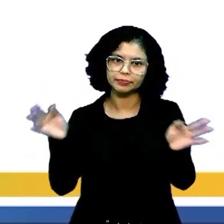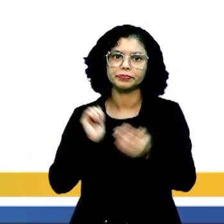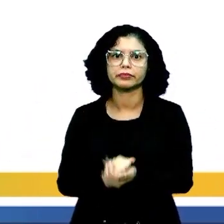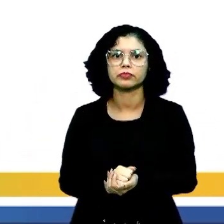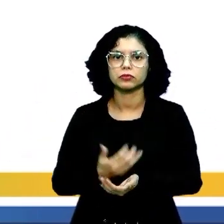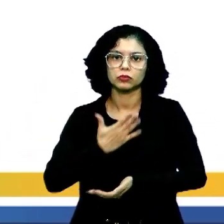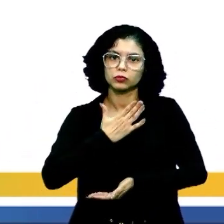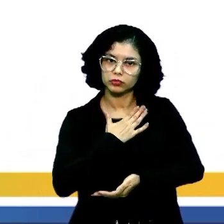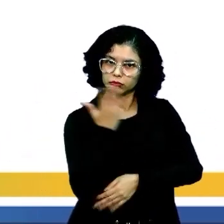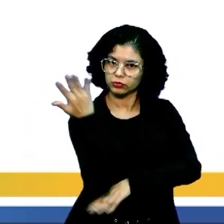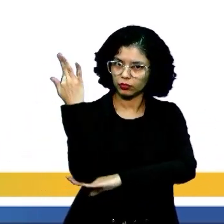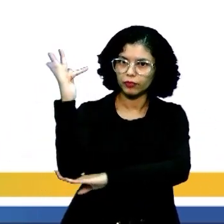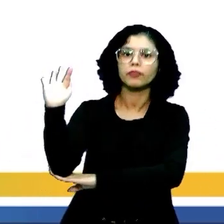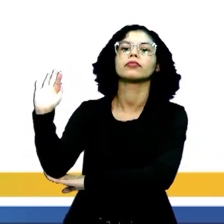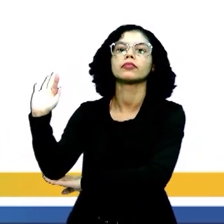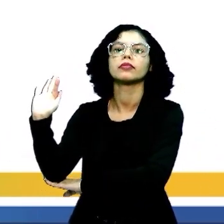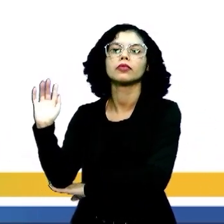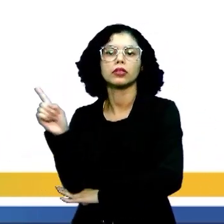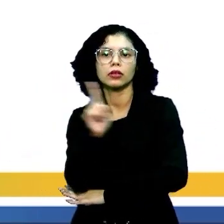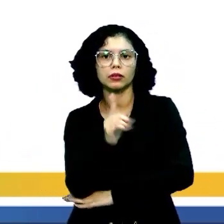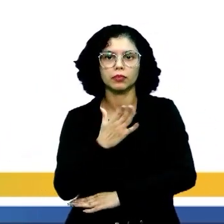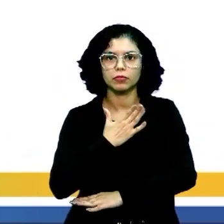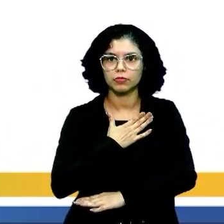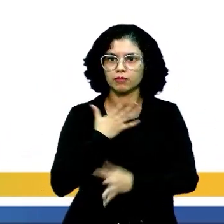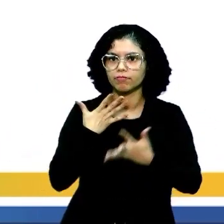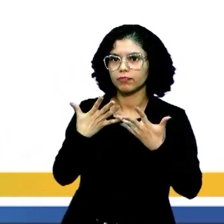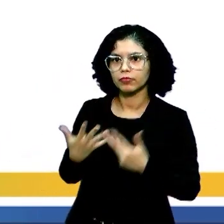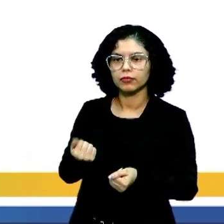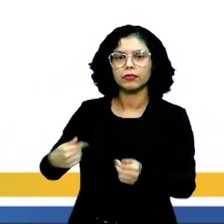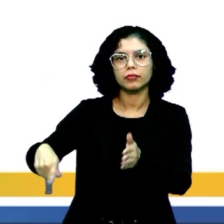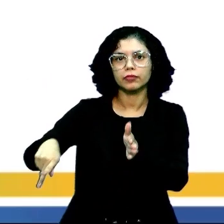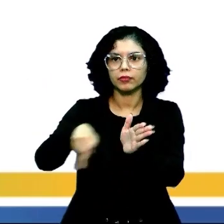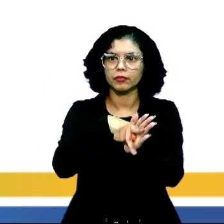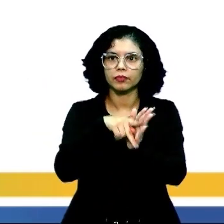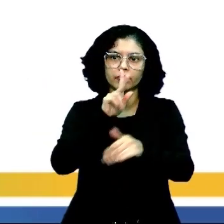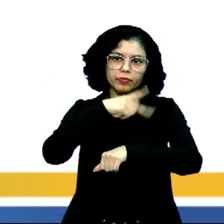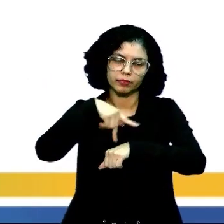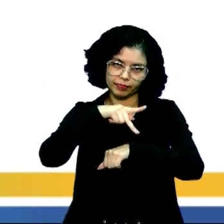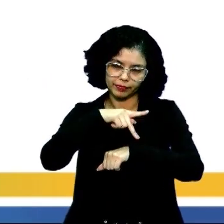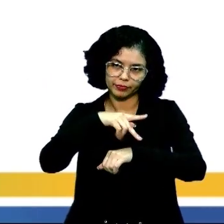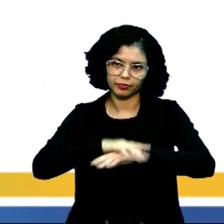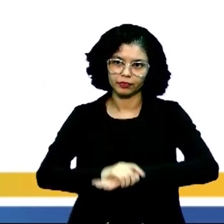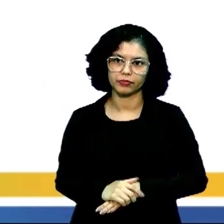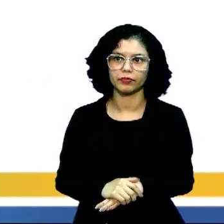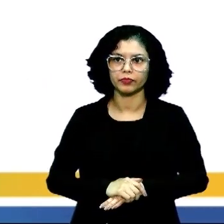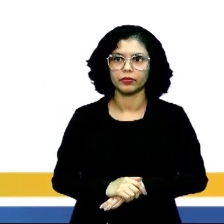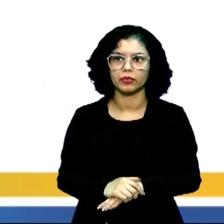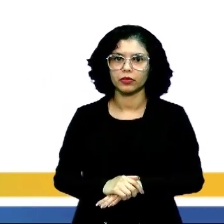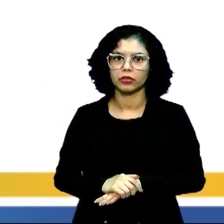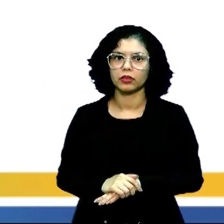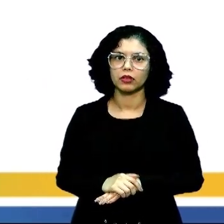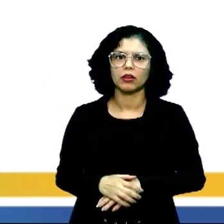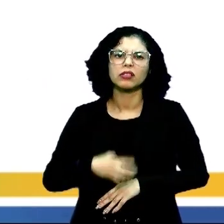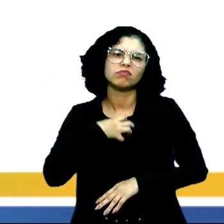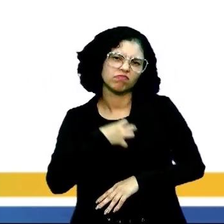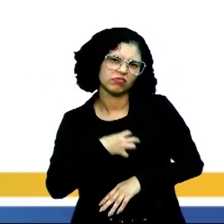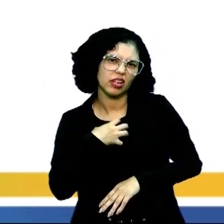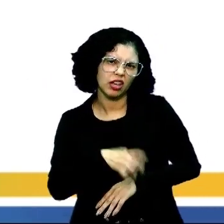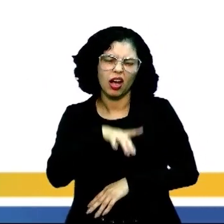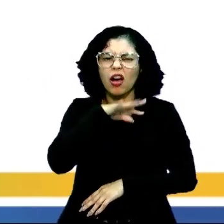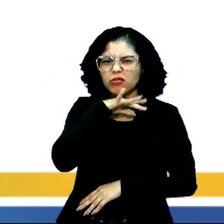dilemas. Sou francesa, mas não me sinto mais aceita em meu próprio país. Trata-se de